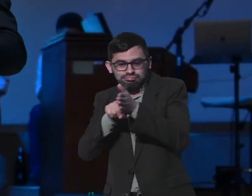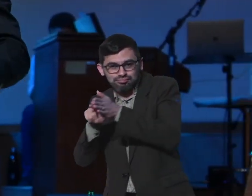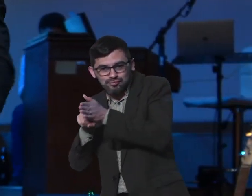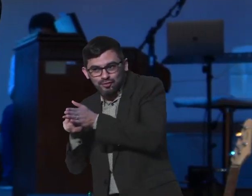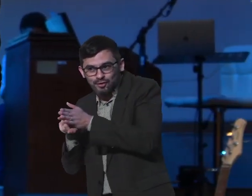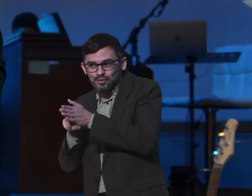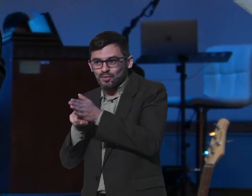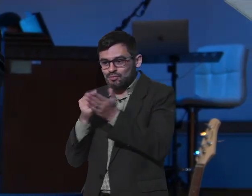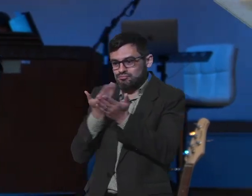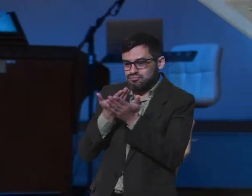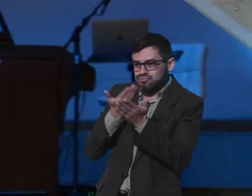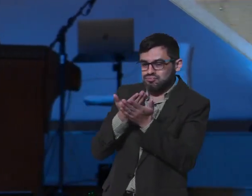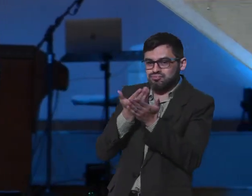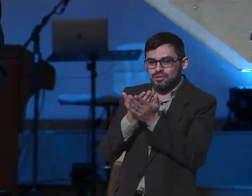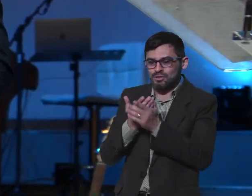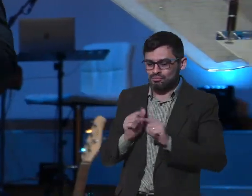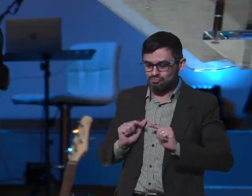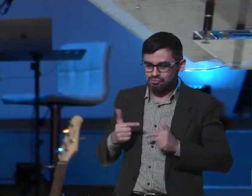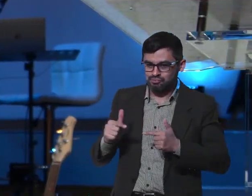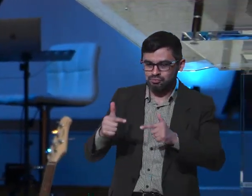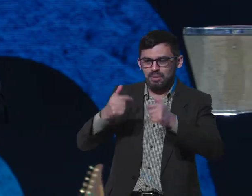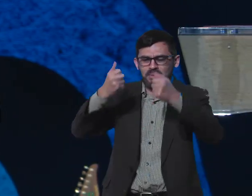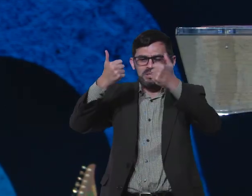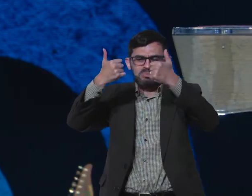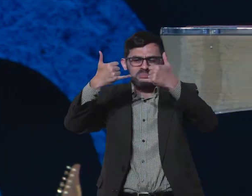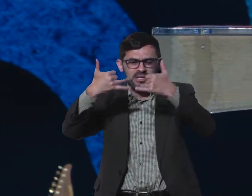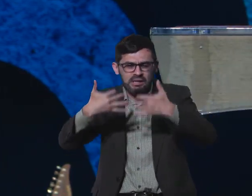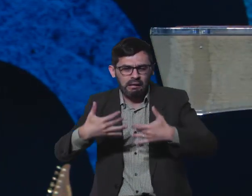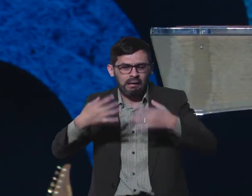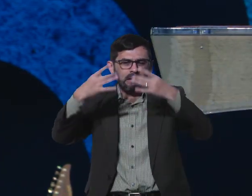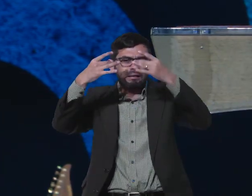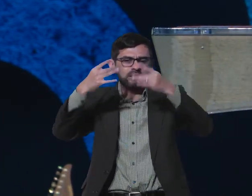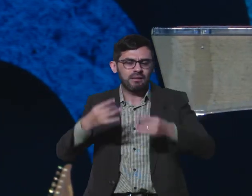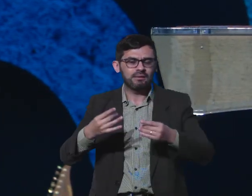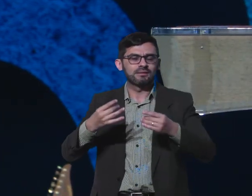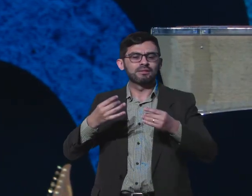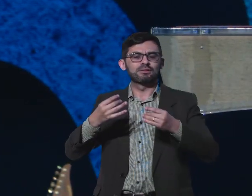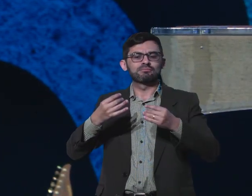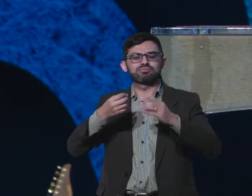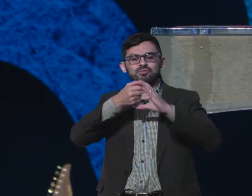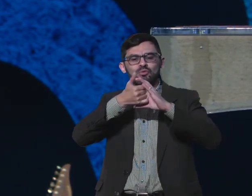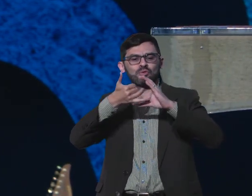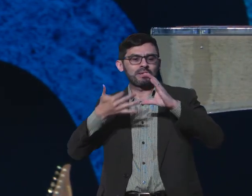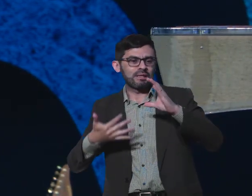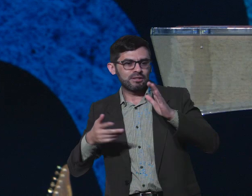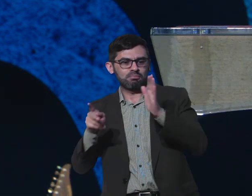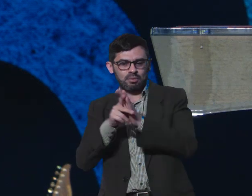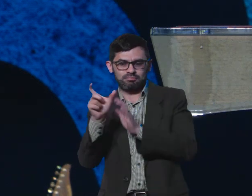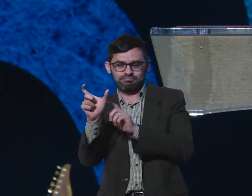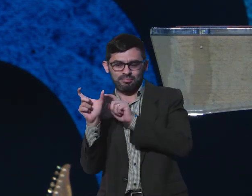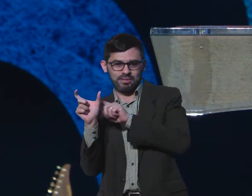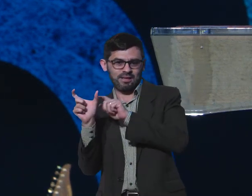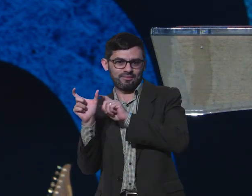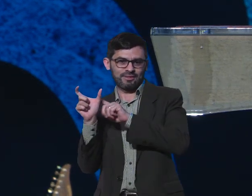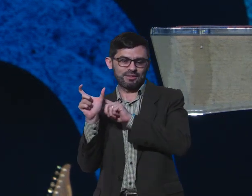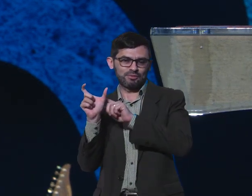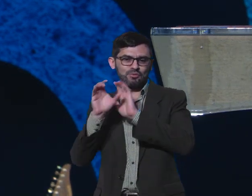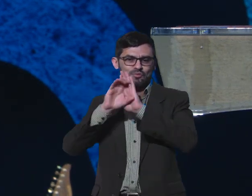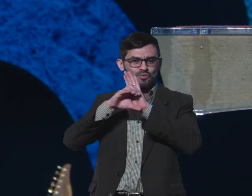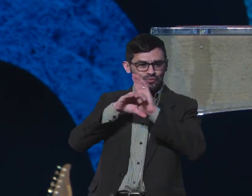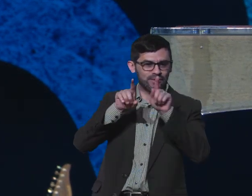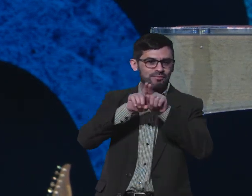que estão lutando para nos explicar esse tipo de conceito. Mas sabe,